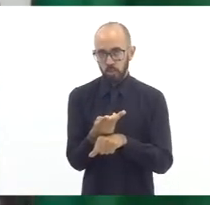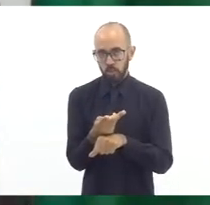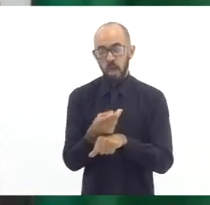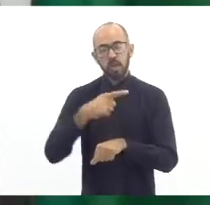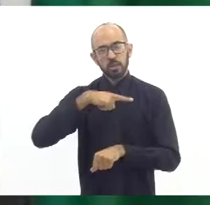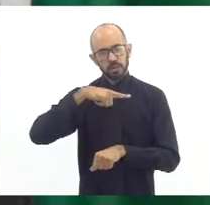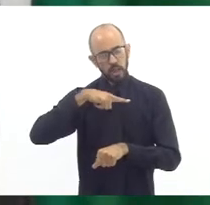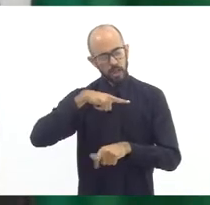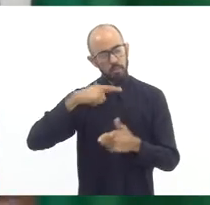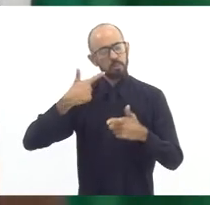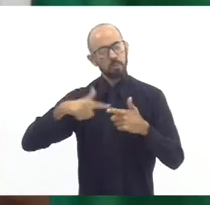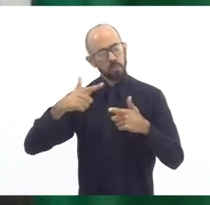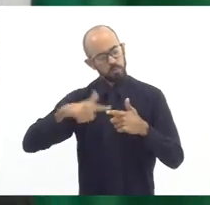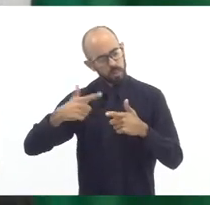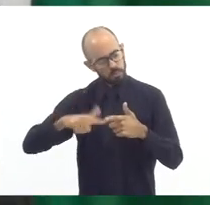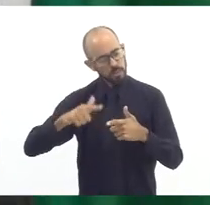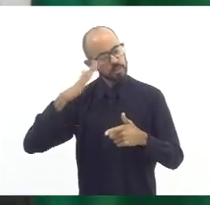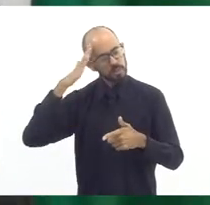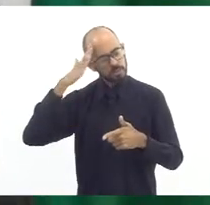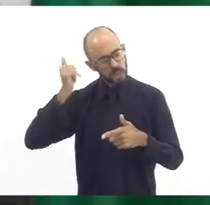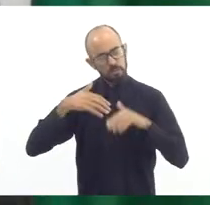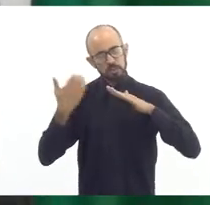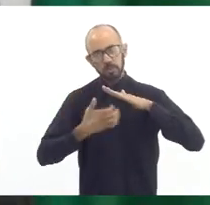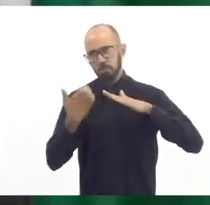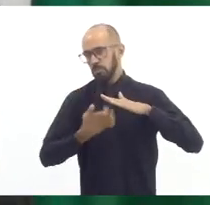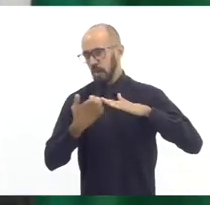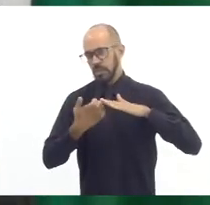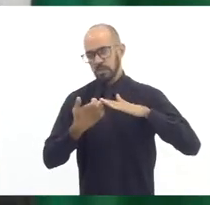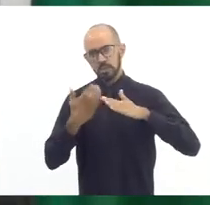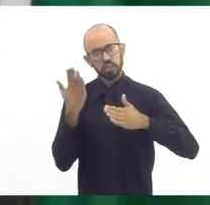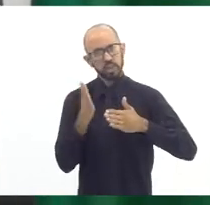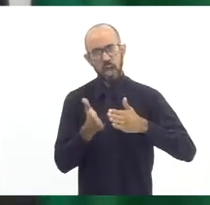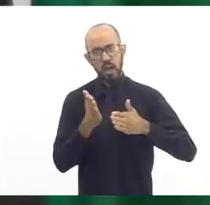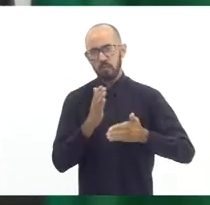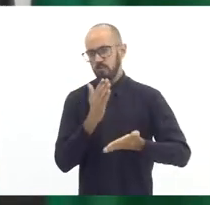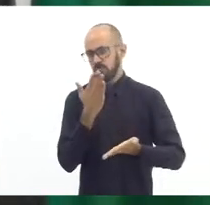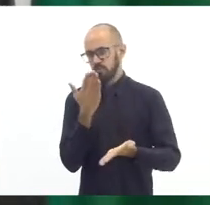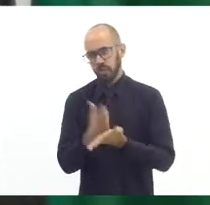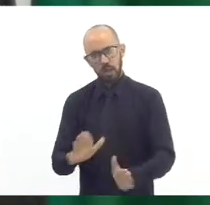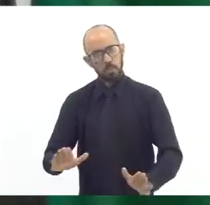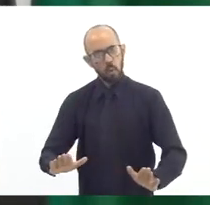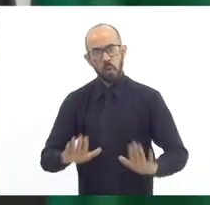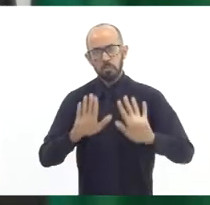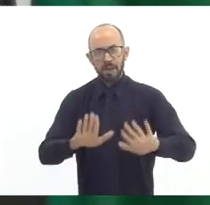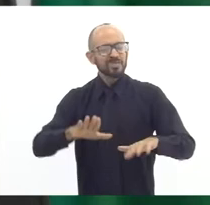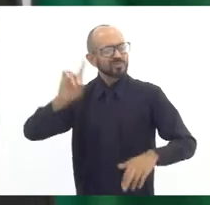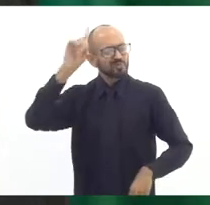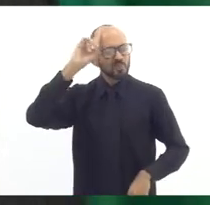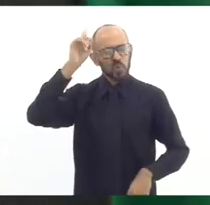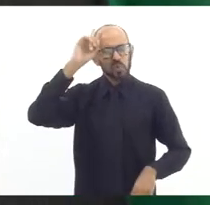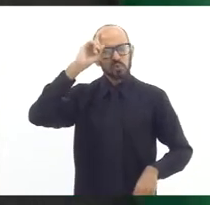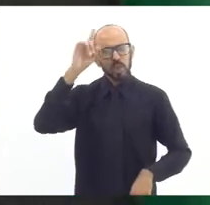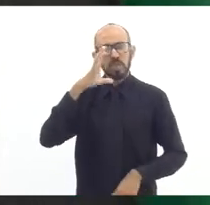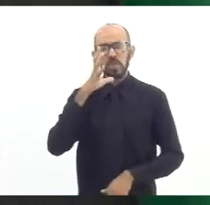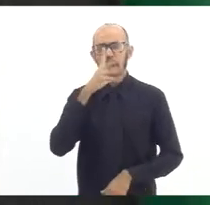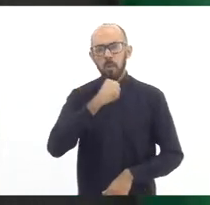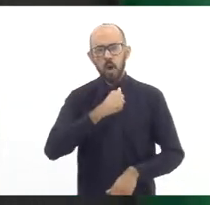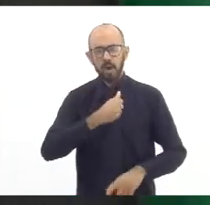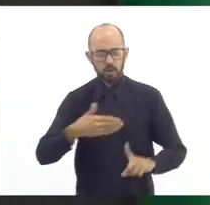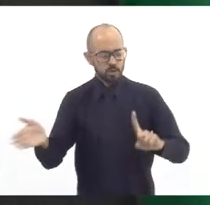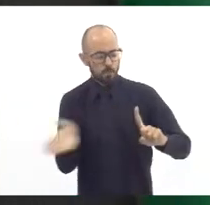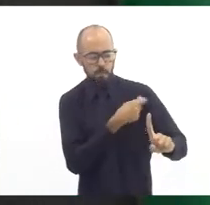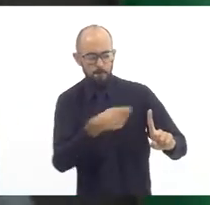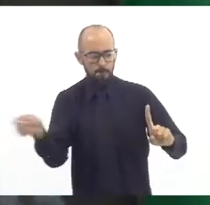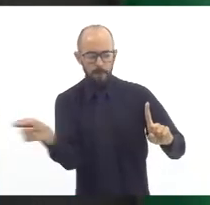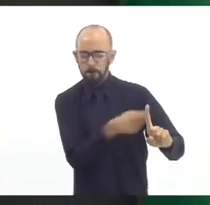questões ali que a gente sabe que são de empresas que já não existem mais, mas o dia a dia é muito lento. O chicote só bate em cima